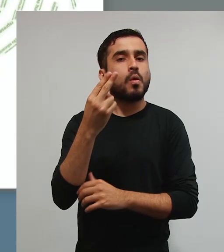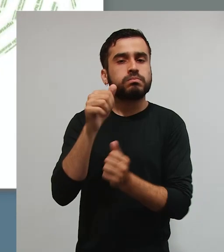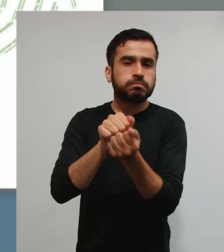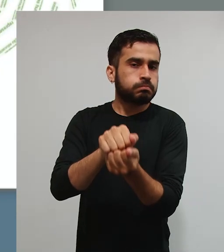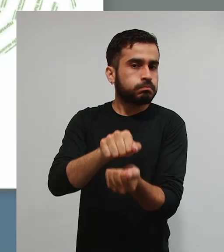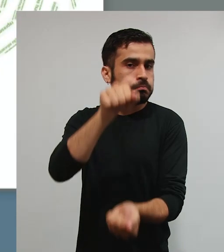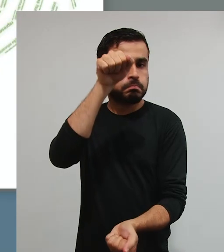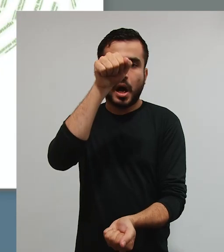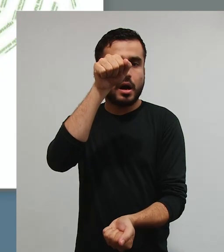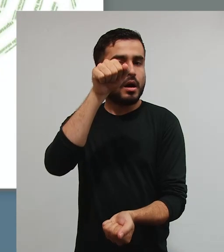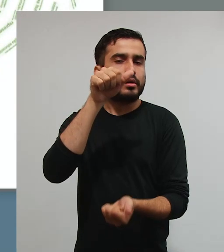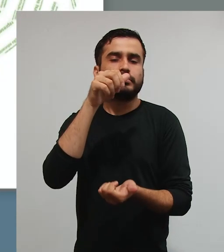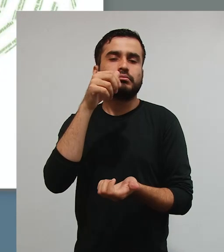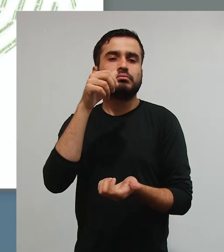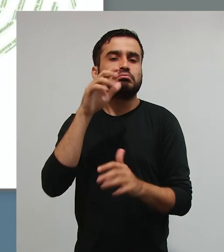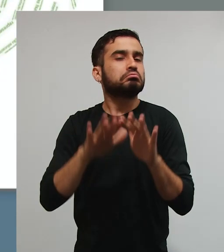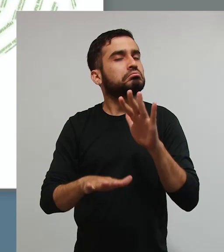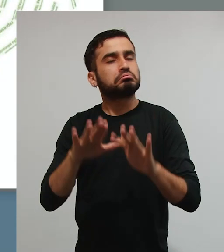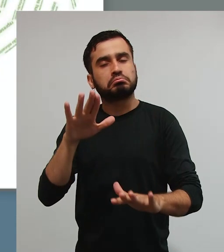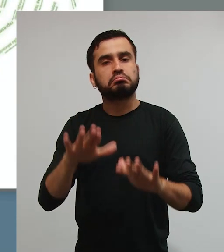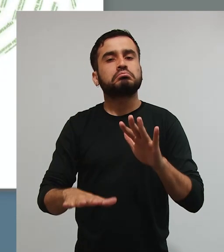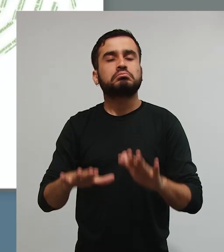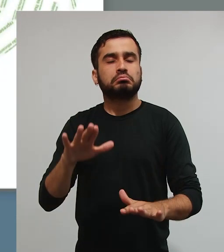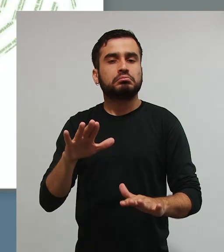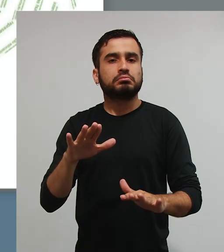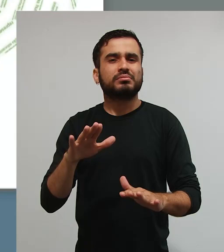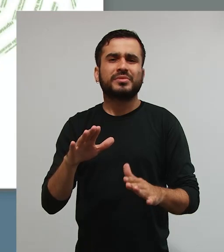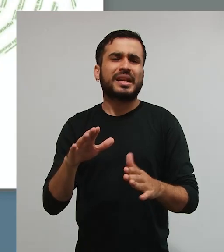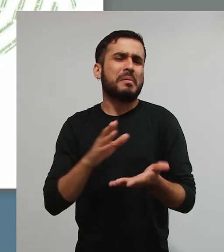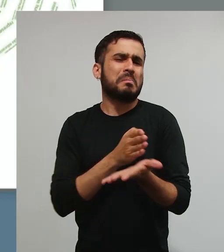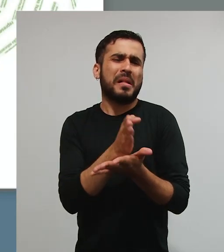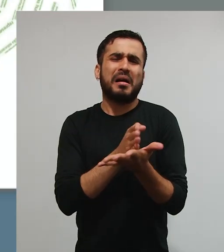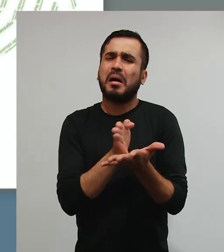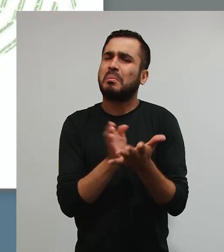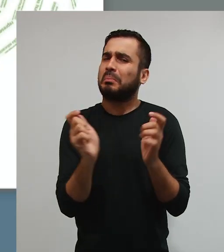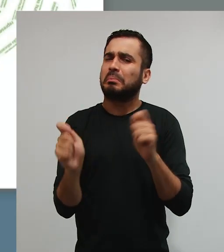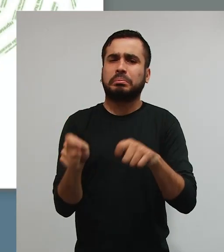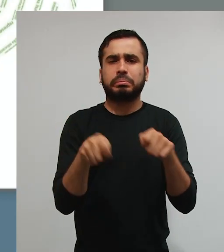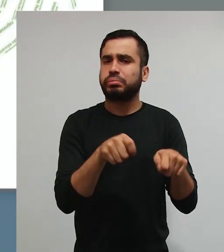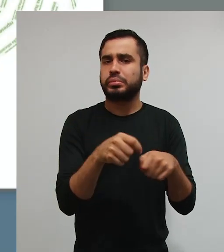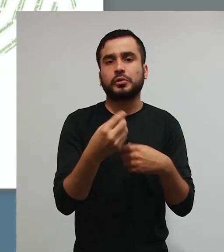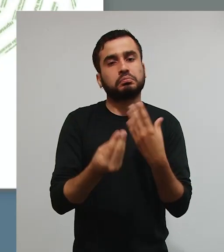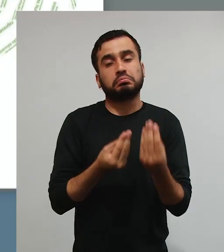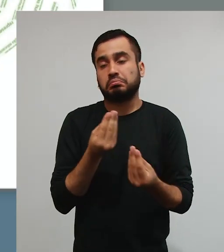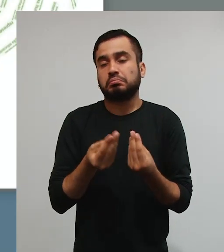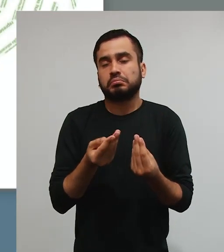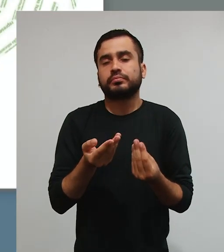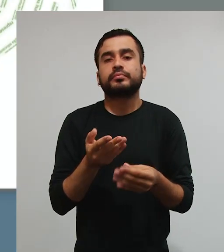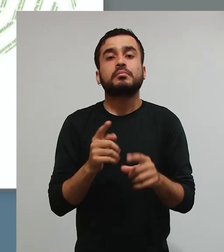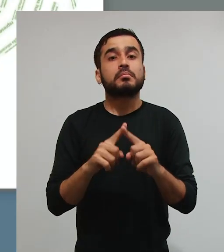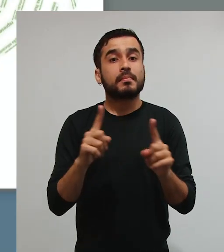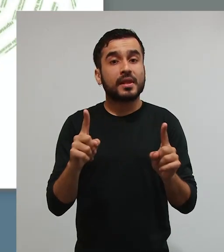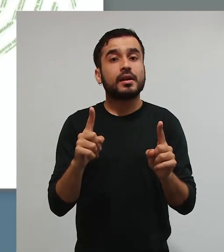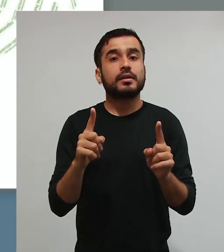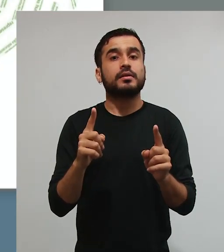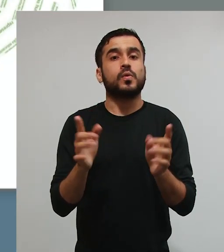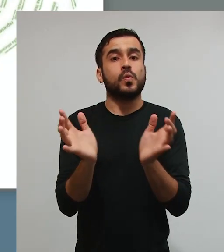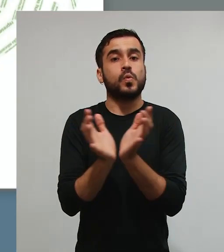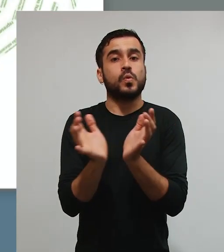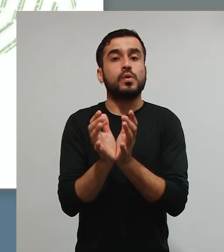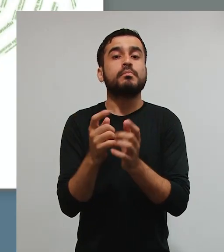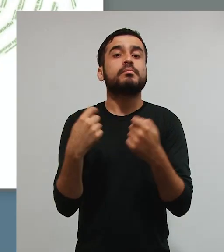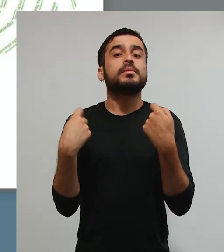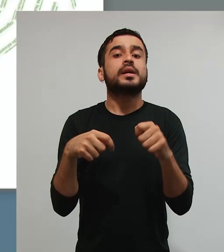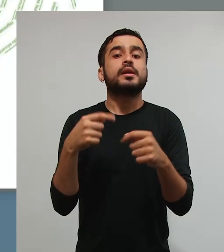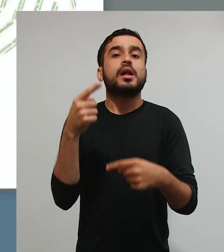banner, em forma de... é muito ampla a possibilidade. Mas, na sequência, a equipe deve fazer